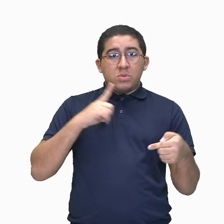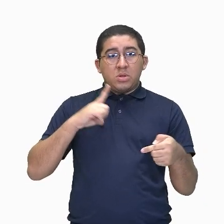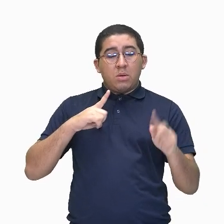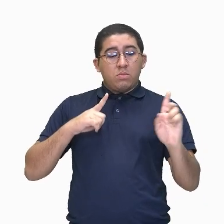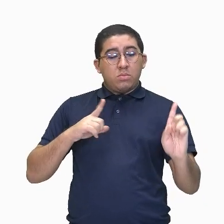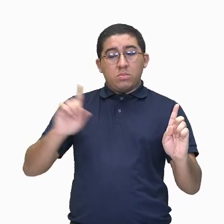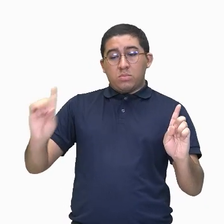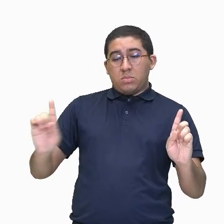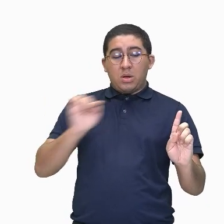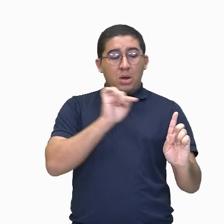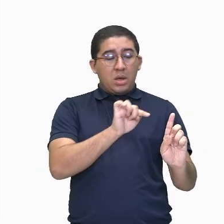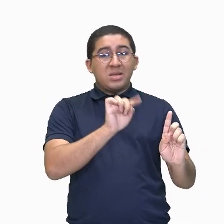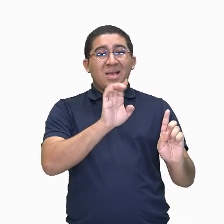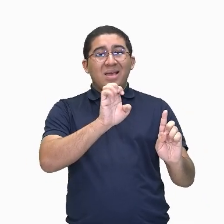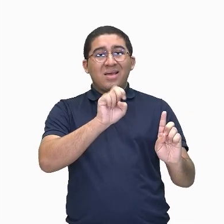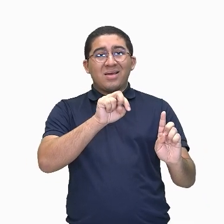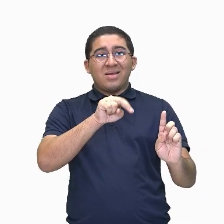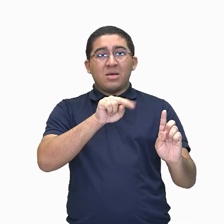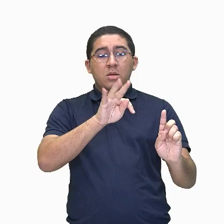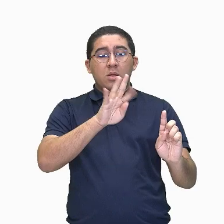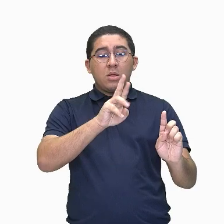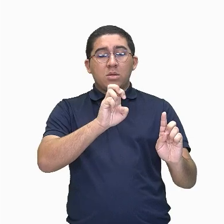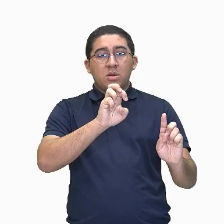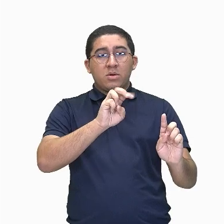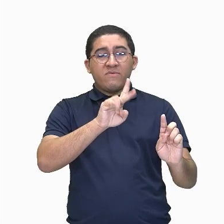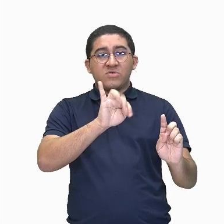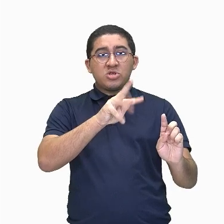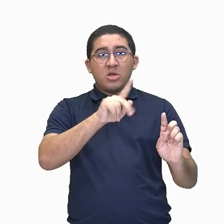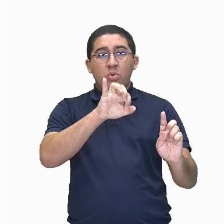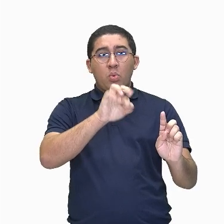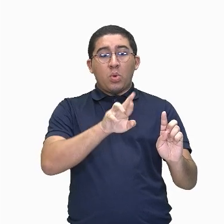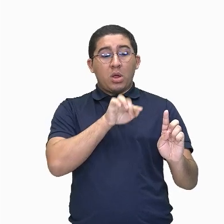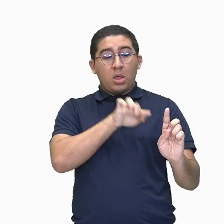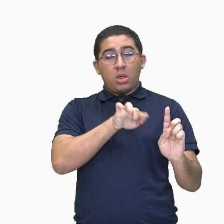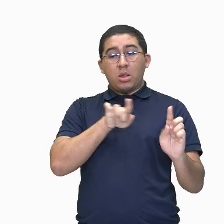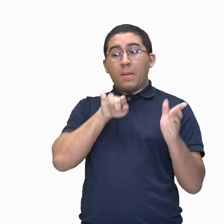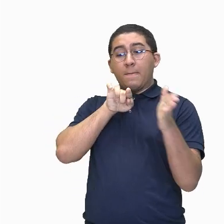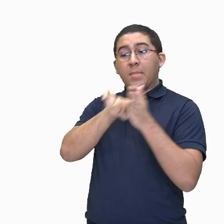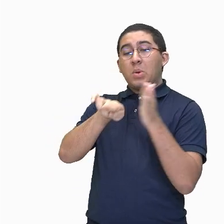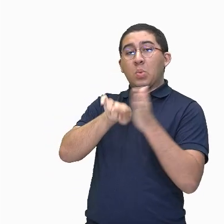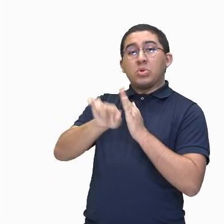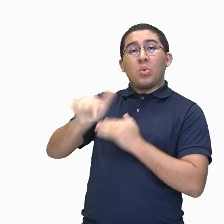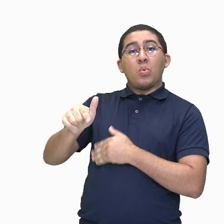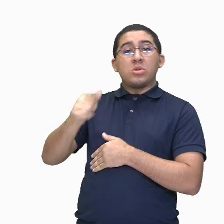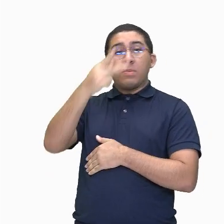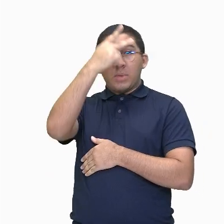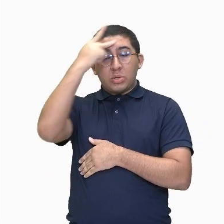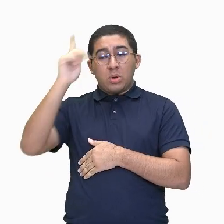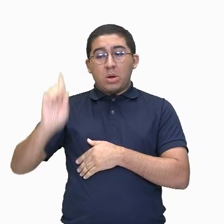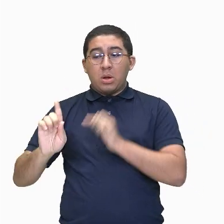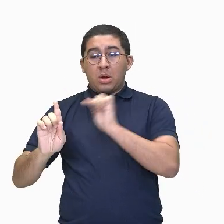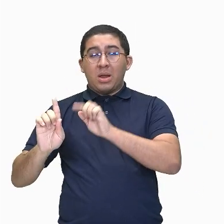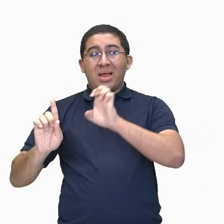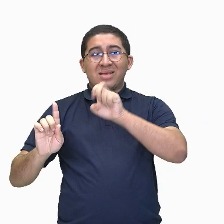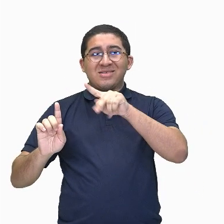pessoa, que é o entrevistador, faz perguntas a outra pessoa, que é o entrevistado, para